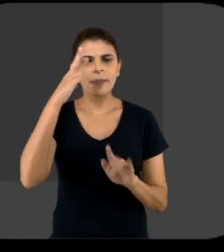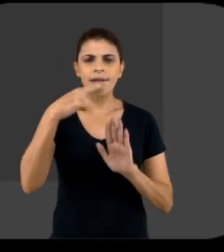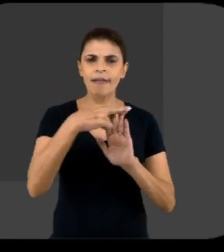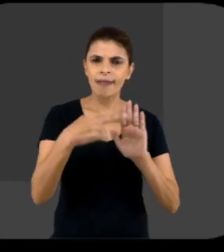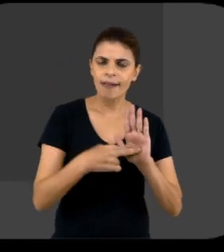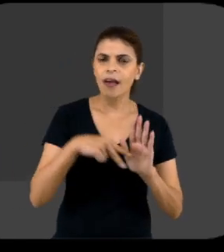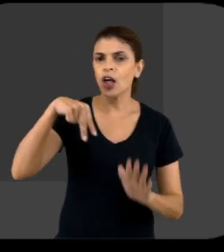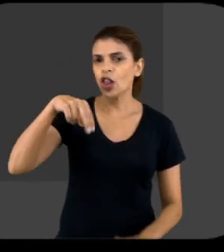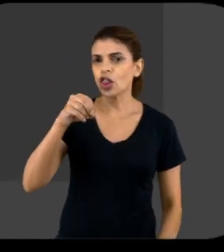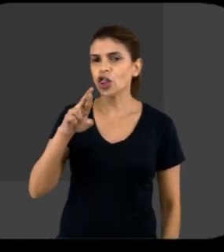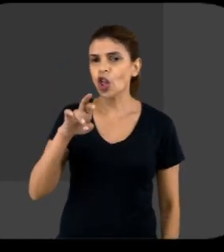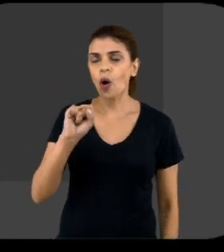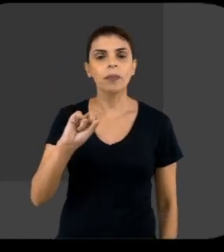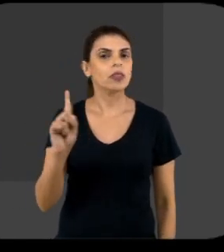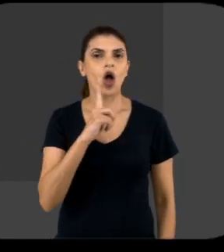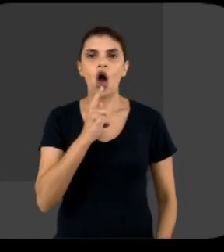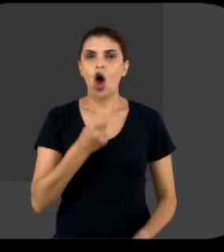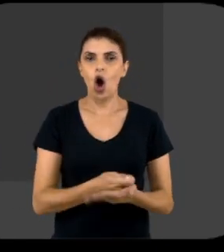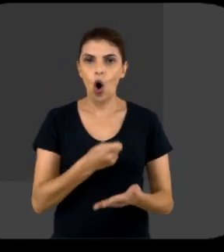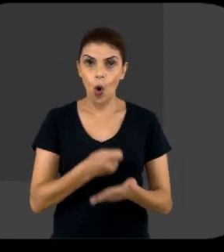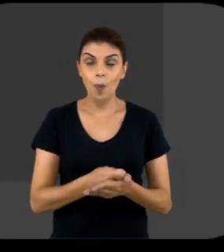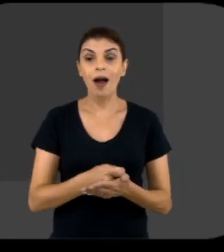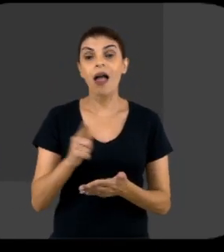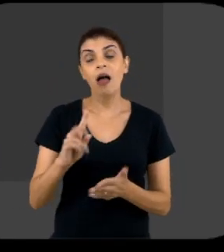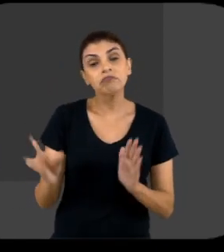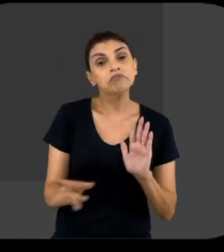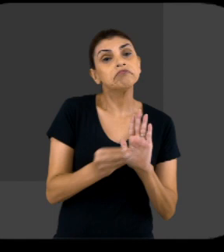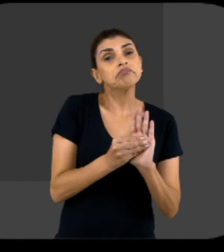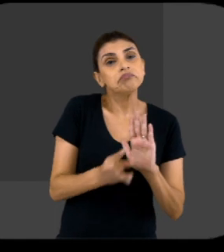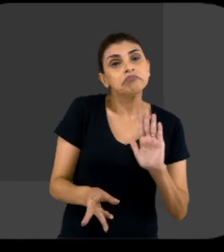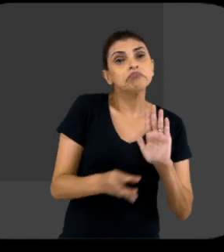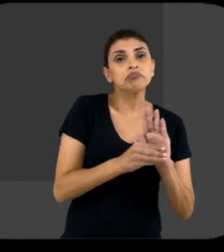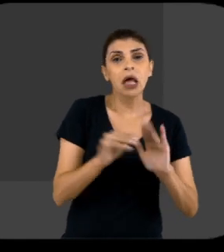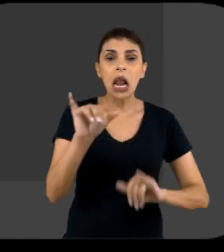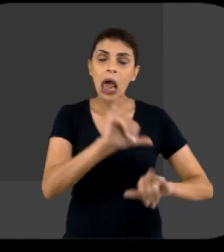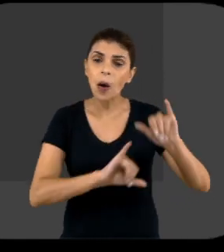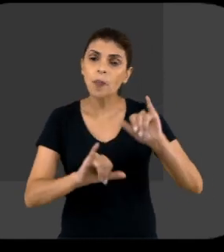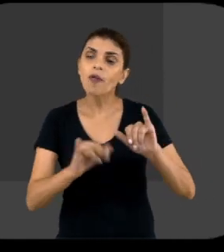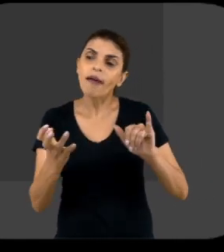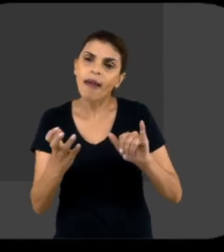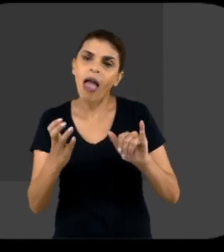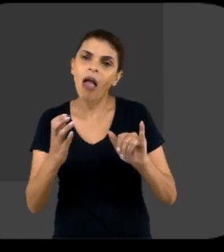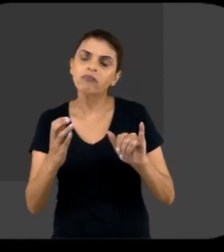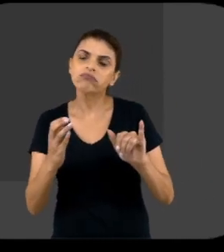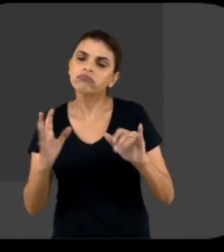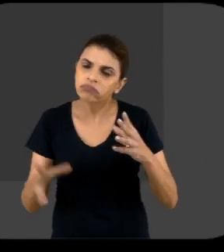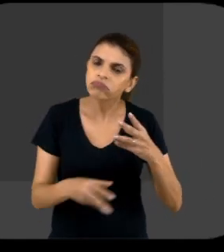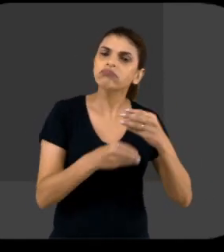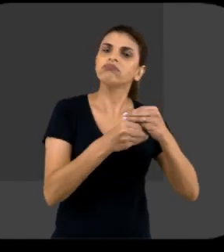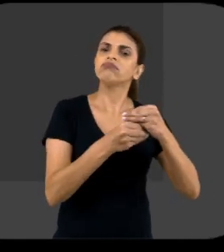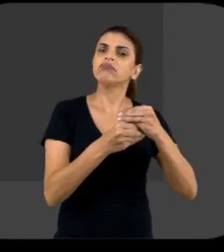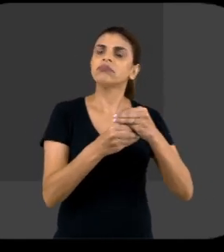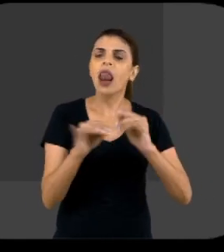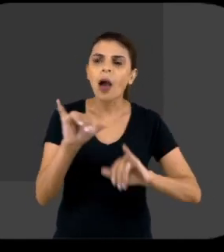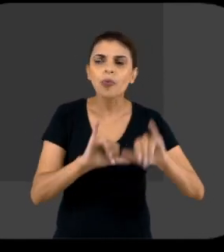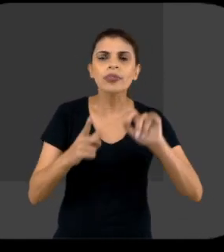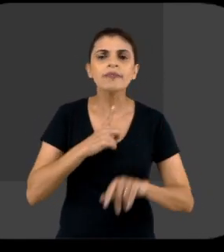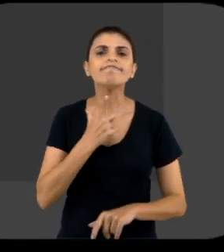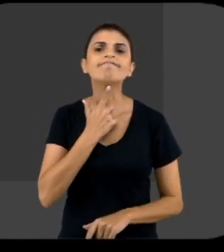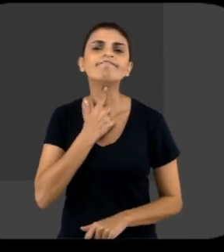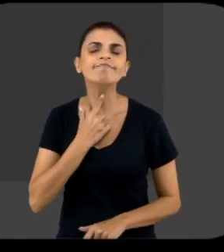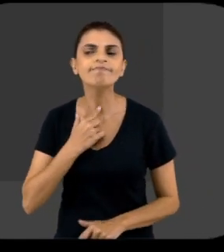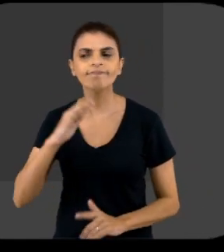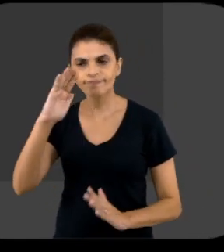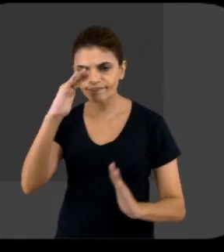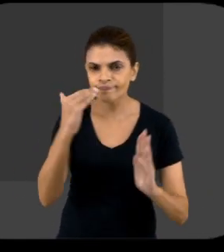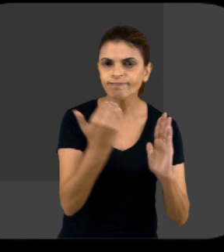essas normas elas não são obrigatórias, elas são voluntárias e o laboratório busca implementá-las quando o laboratório tem o desejo